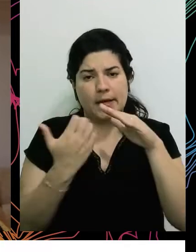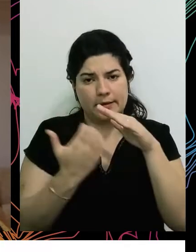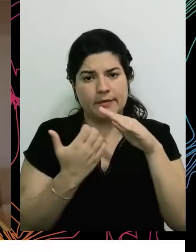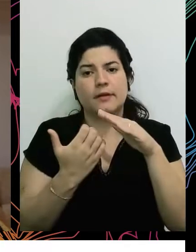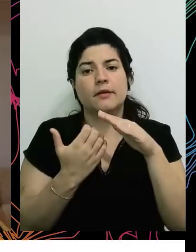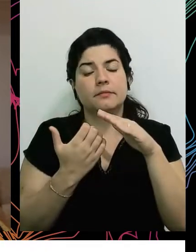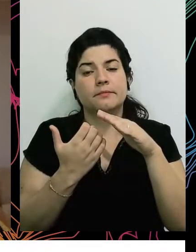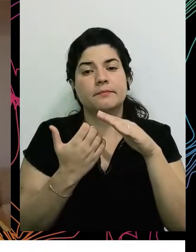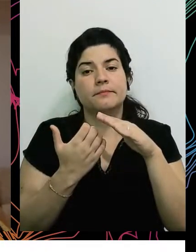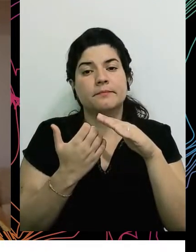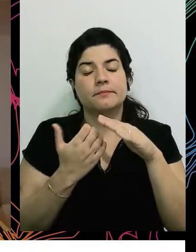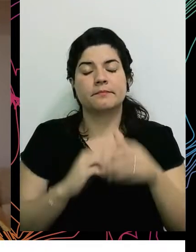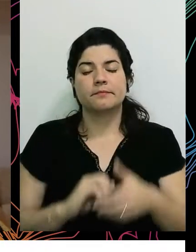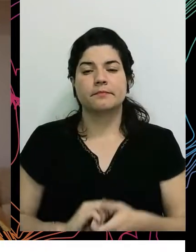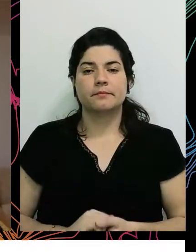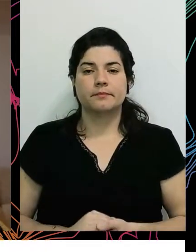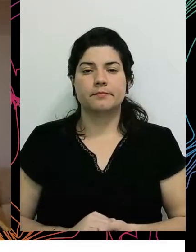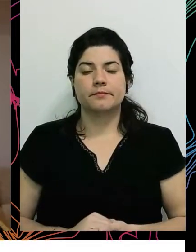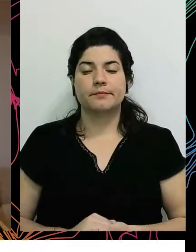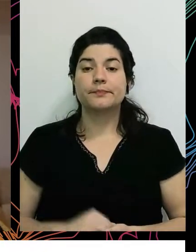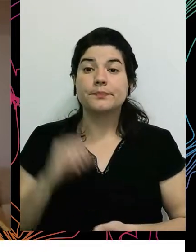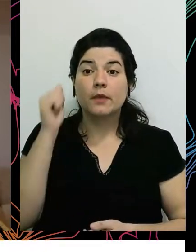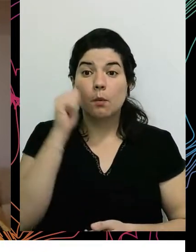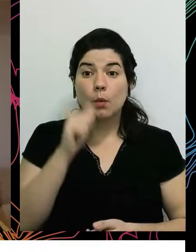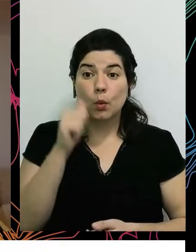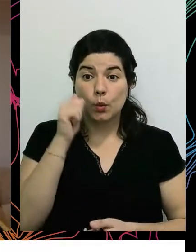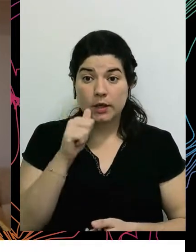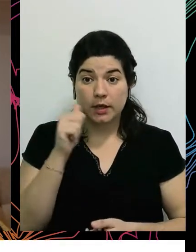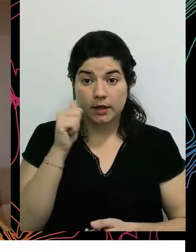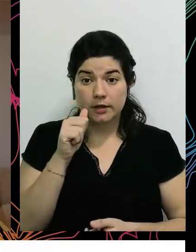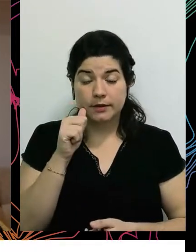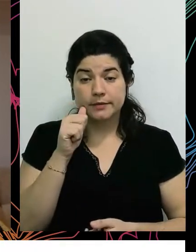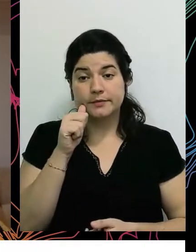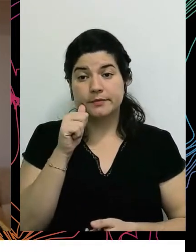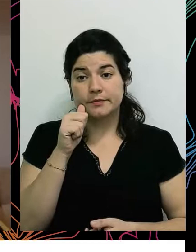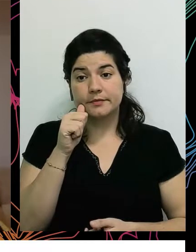sejam, as mulheres que